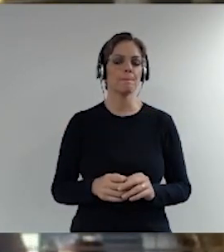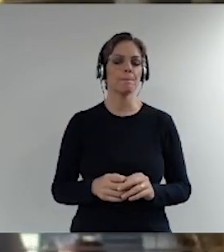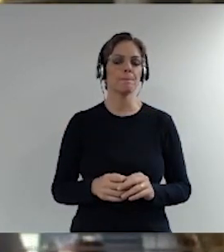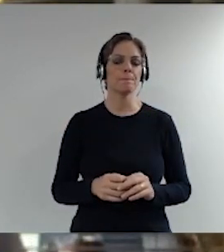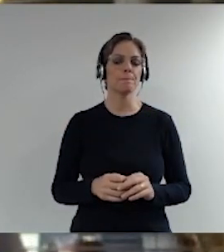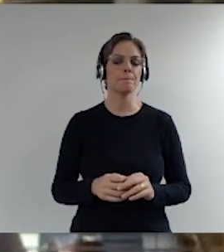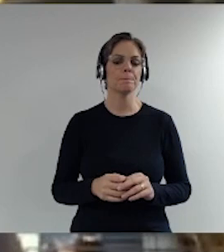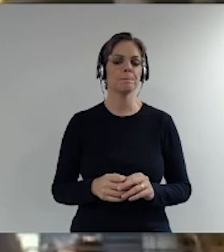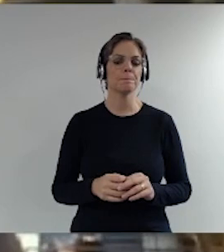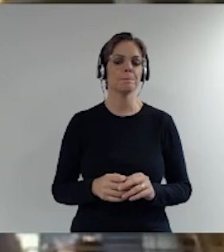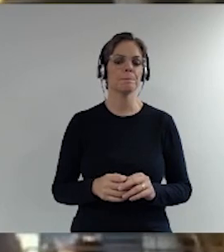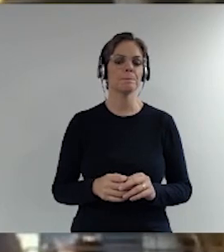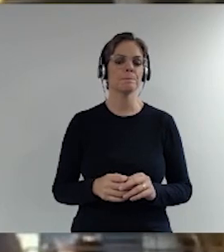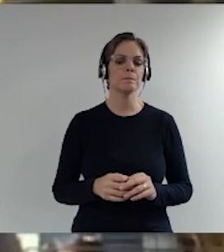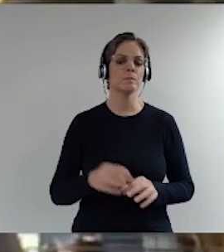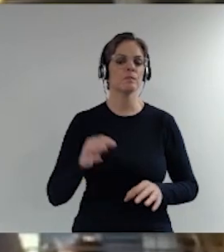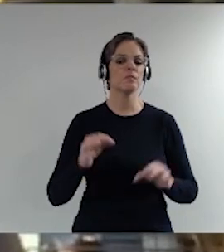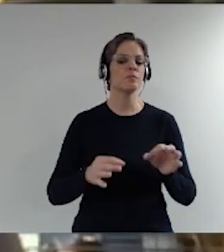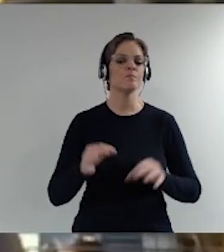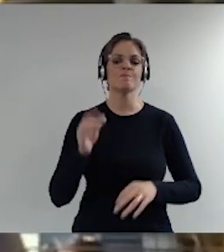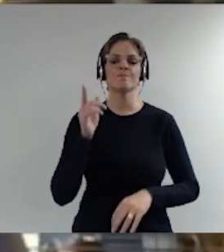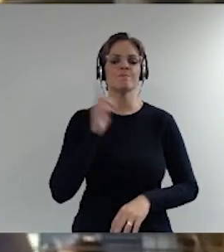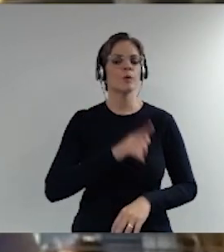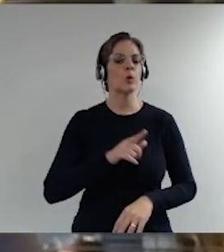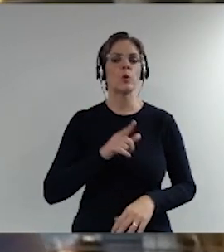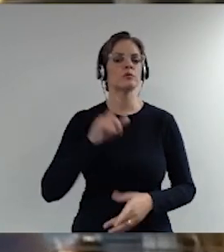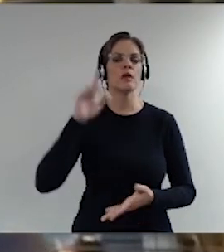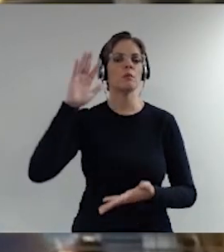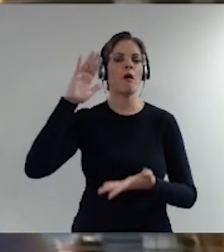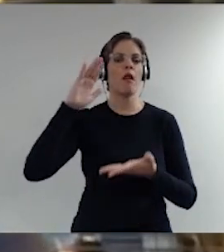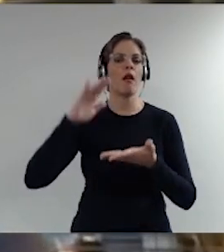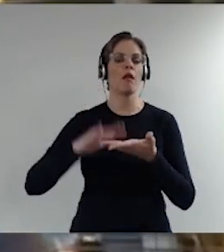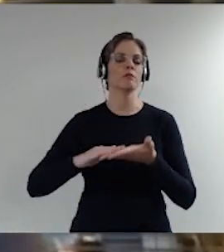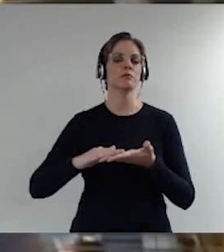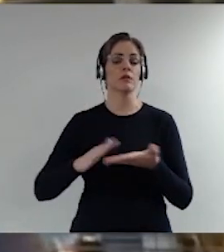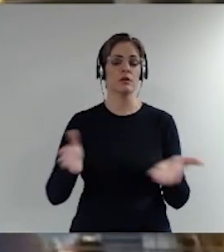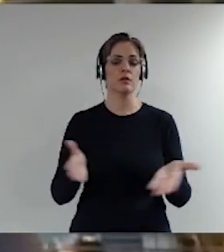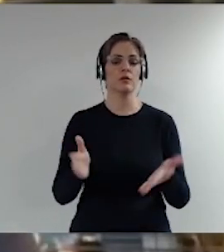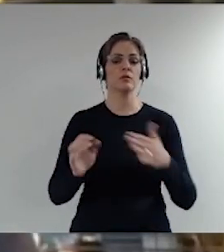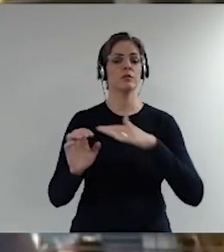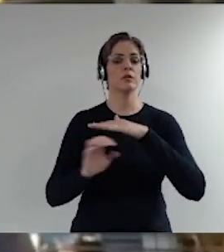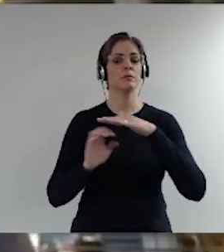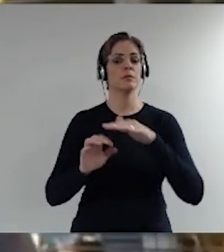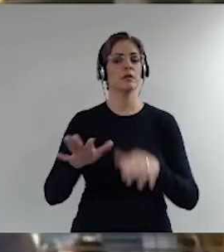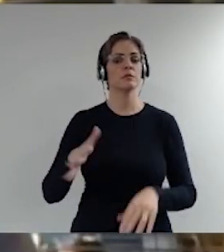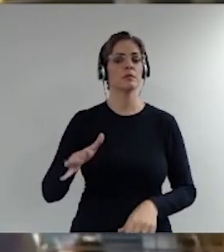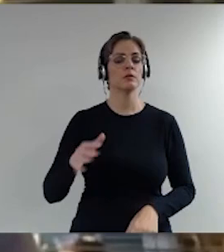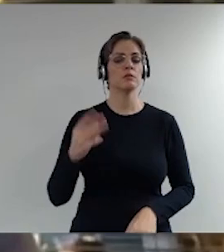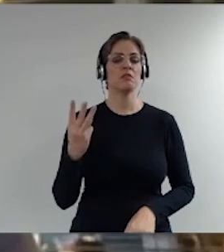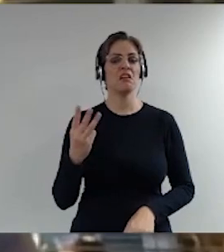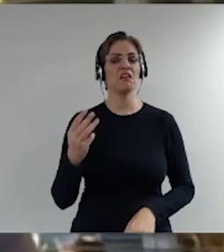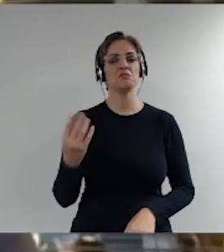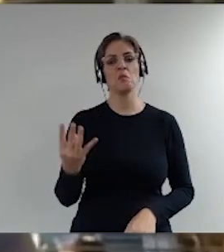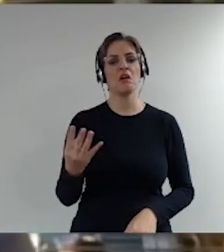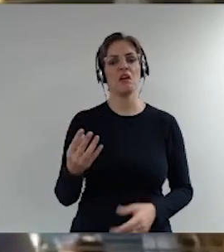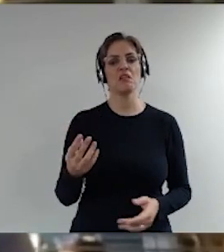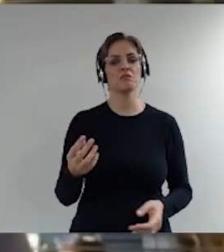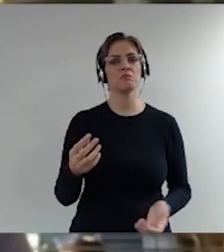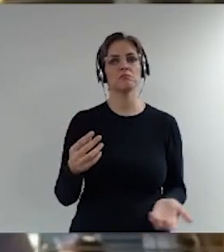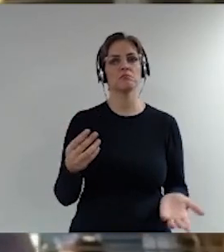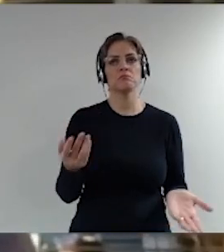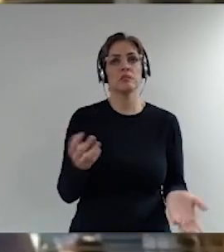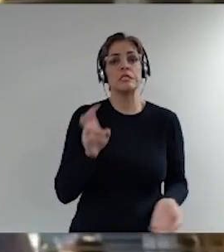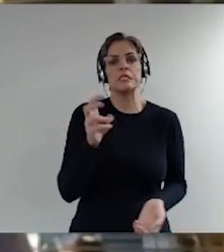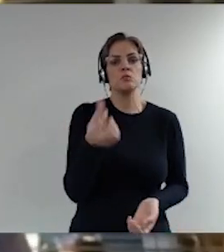o Poder Judiciário não consegue dar desafogo, ou seja, nós temos as empresas no Brasil hoje com duração média de 3, 4 anos, 5, 6